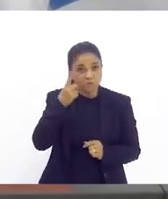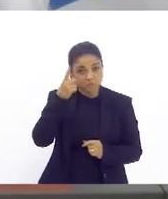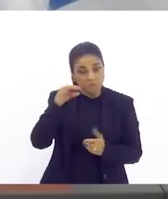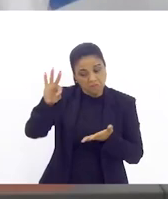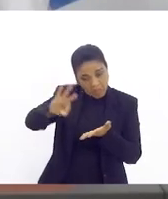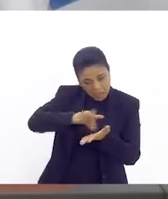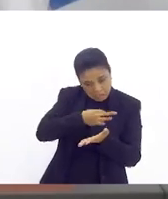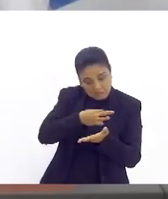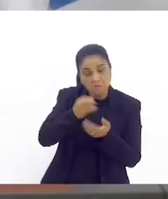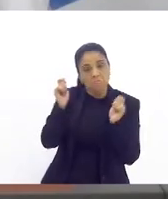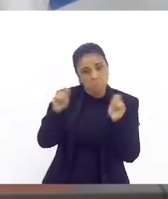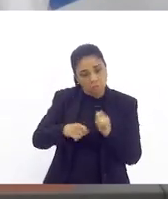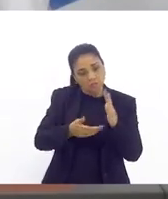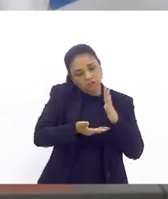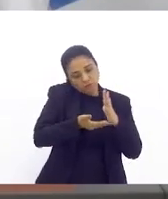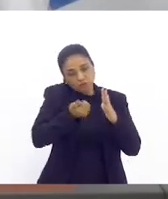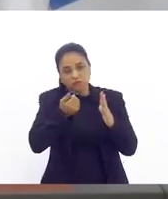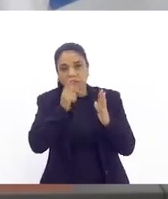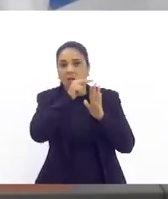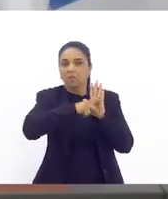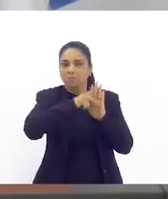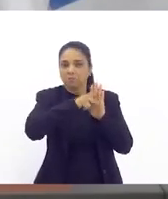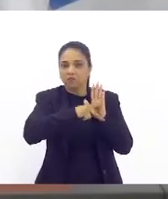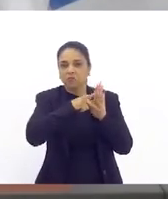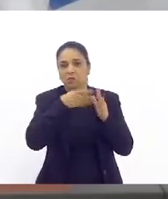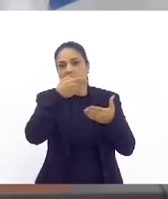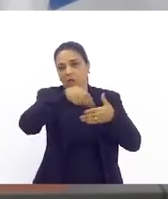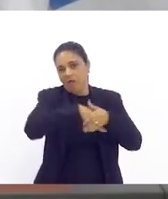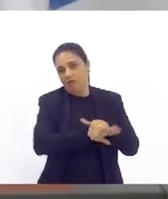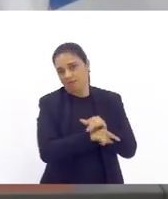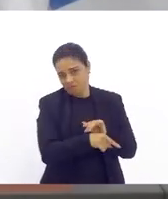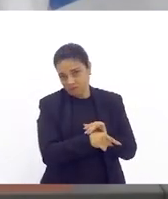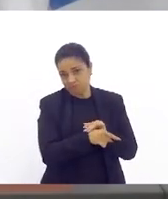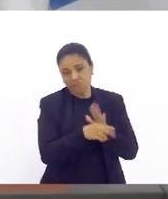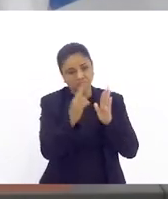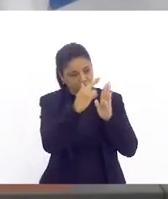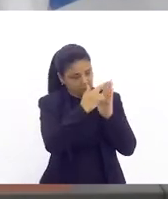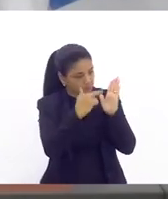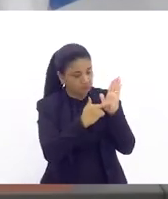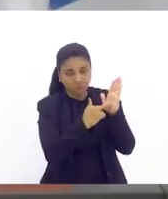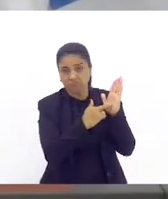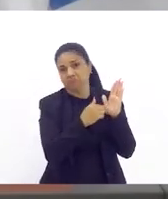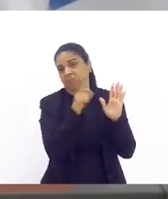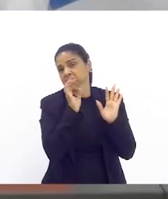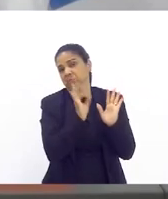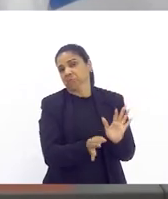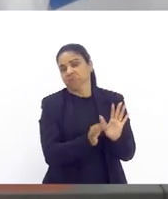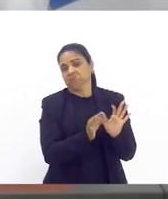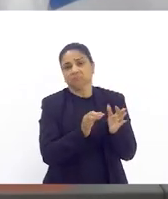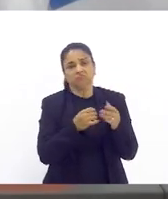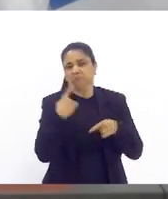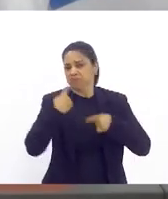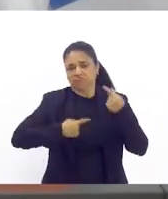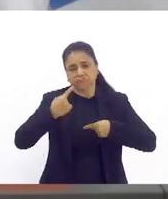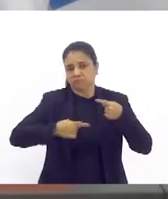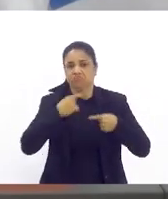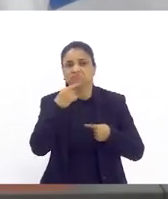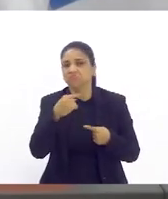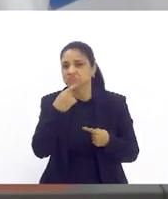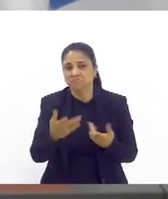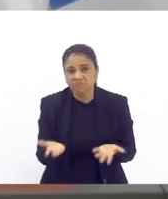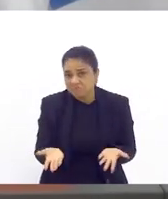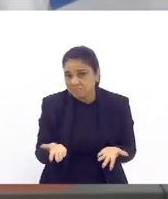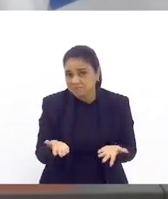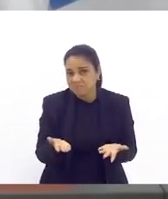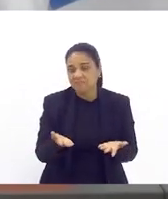dos arquivos isto não é o que discutir tá escrito no regimento interno e a Lei interna Nossa então essa questão